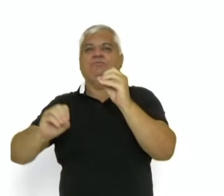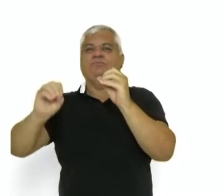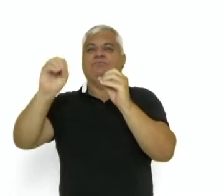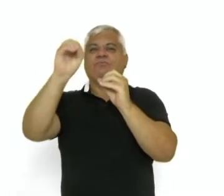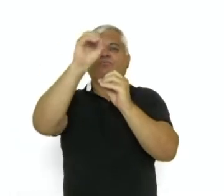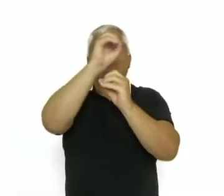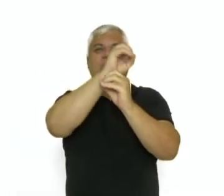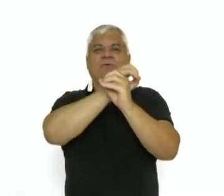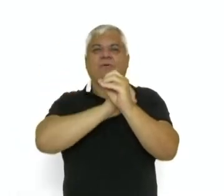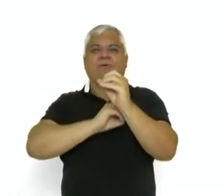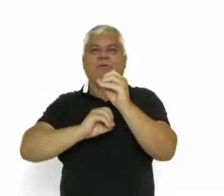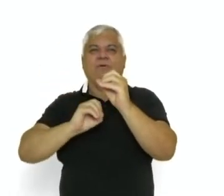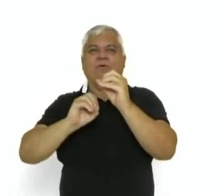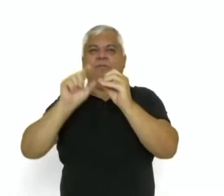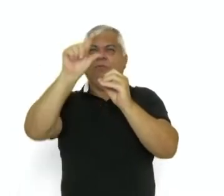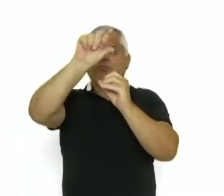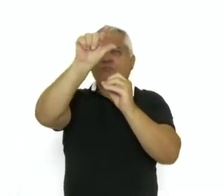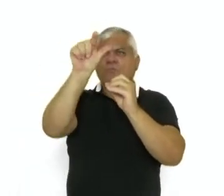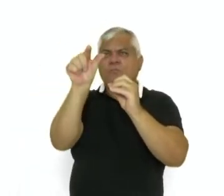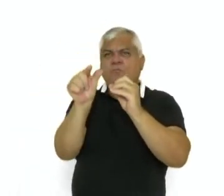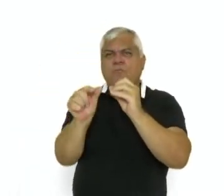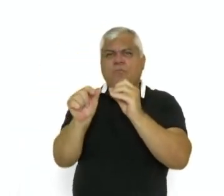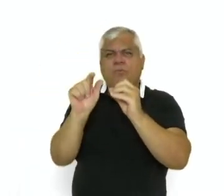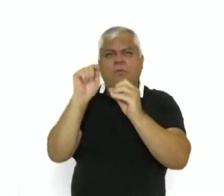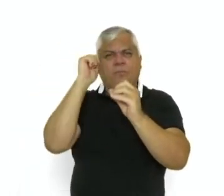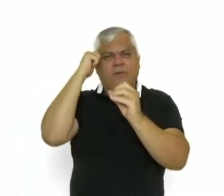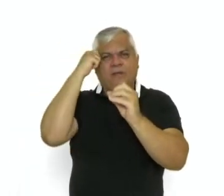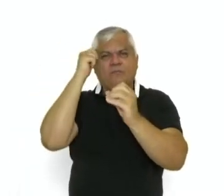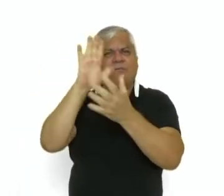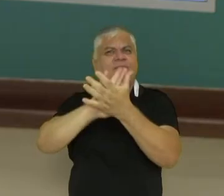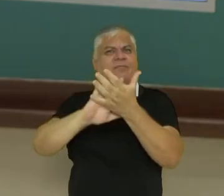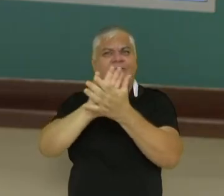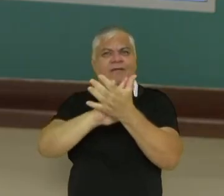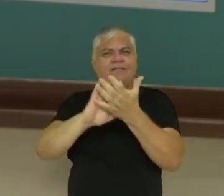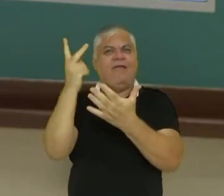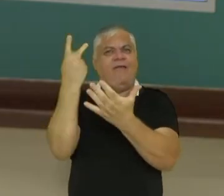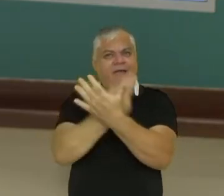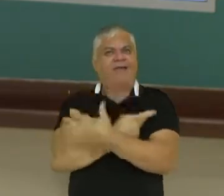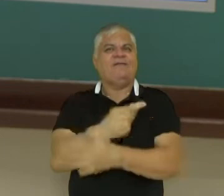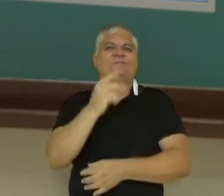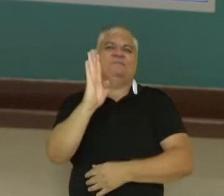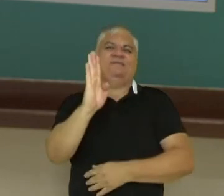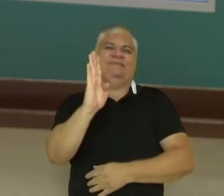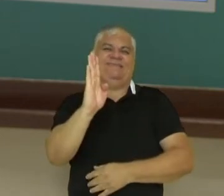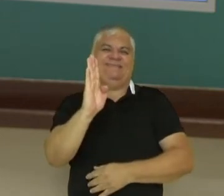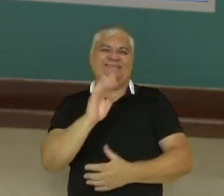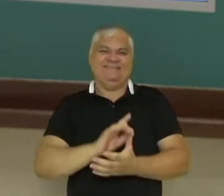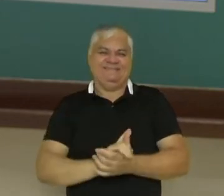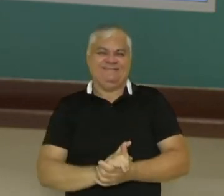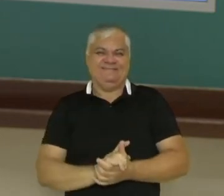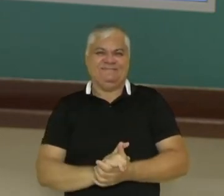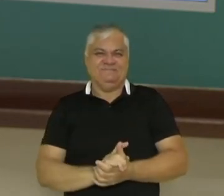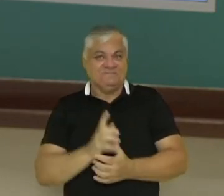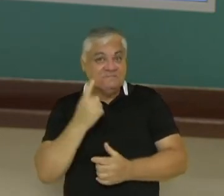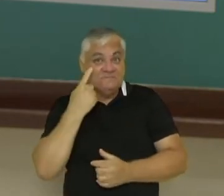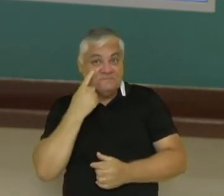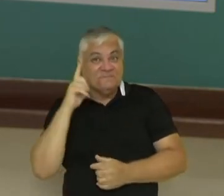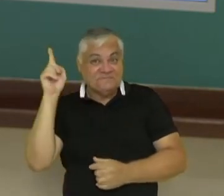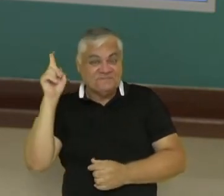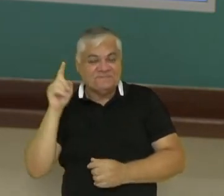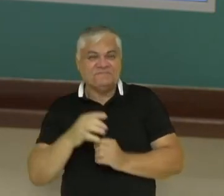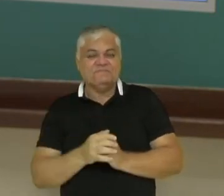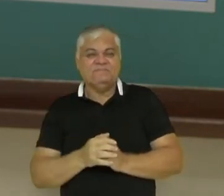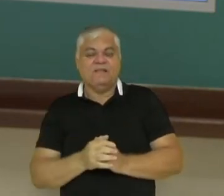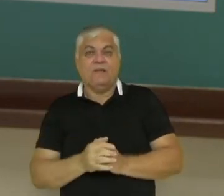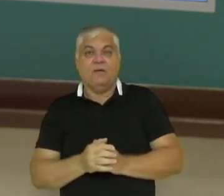uma região lunar diferente, e este que é o erro. Né? Esse efeito que a gente vê, sempre mostrando para a mesma face,